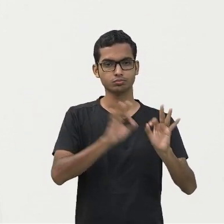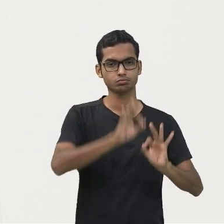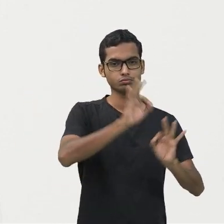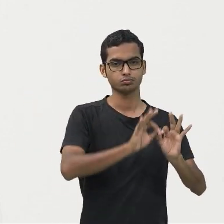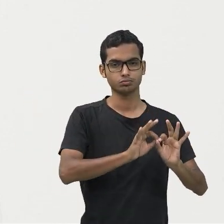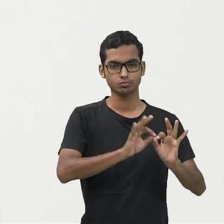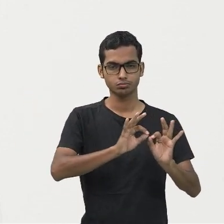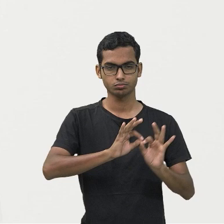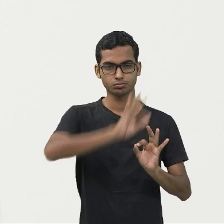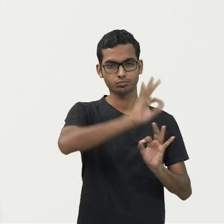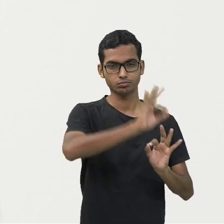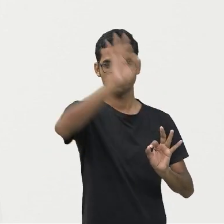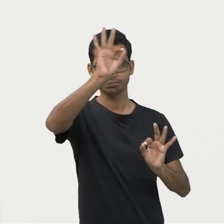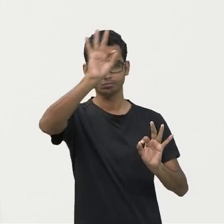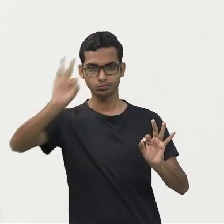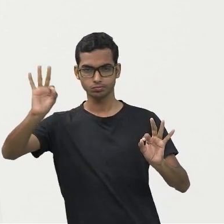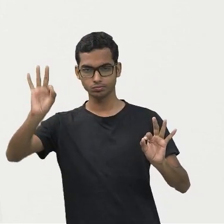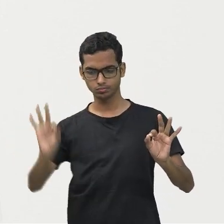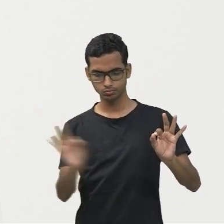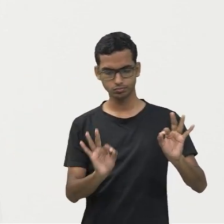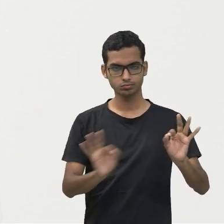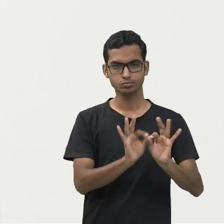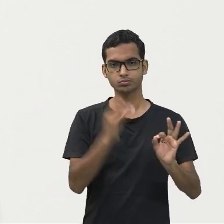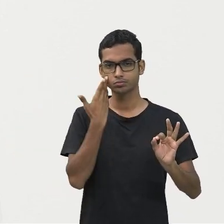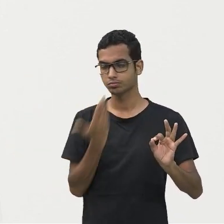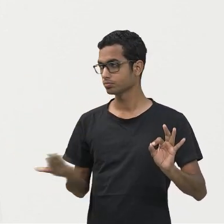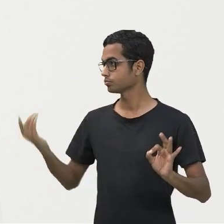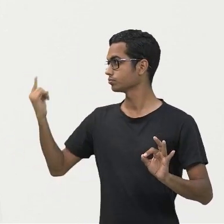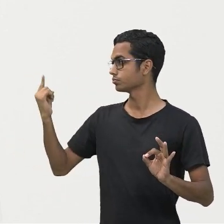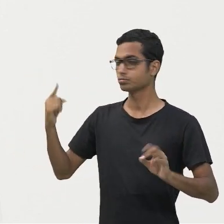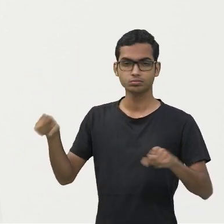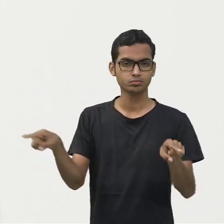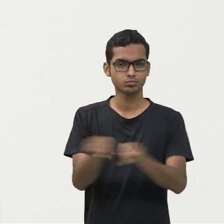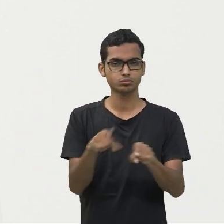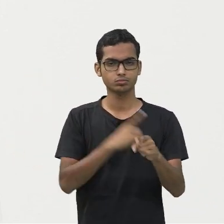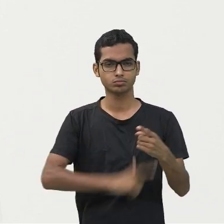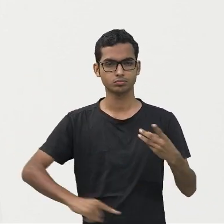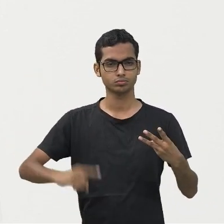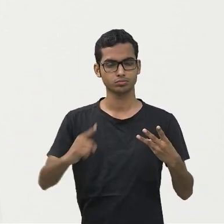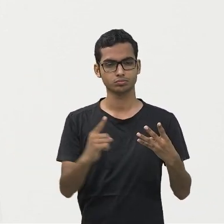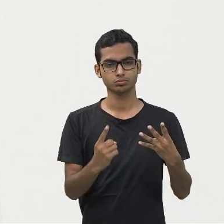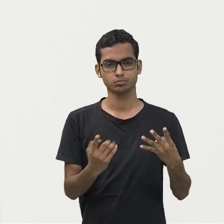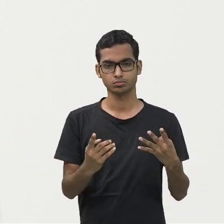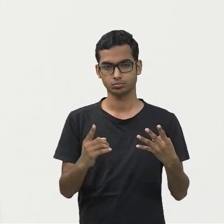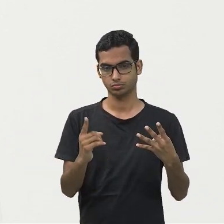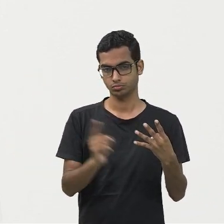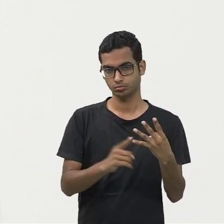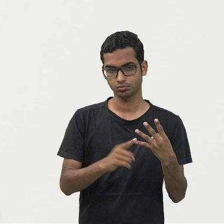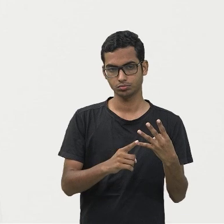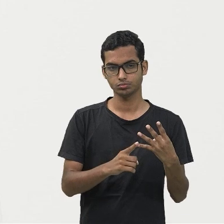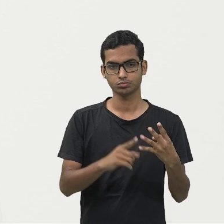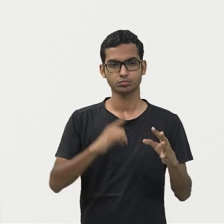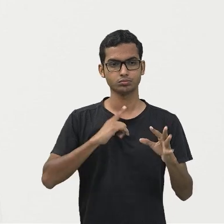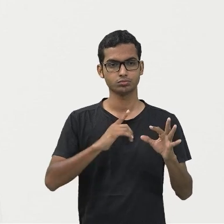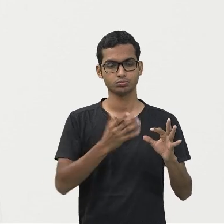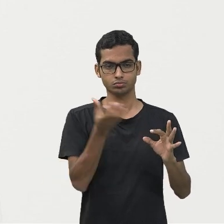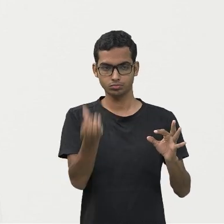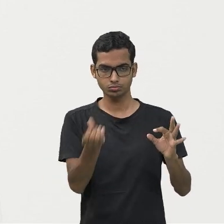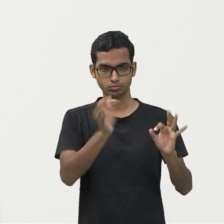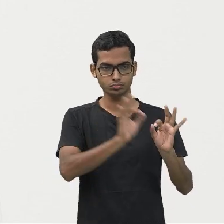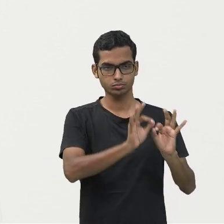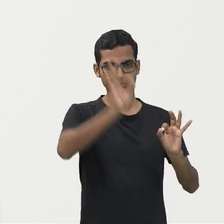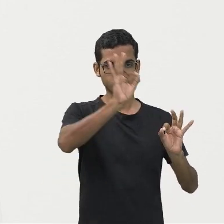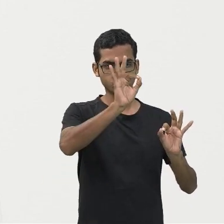polígono regular de cinco lados, o pentágono. Nosso polígono regular de seis